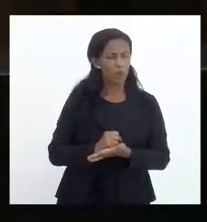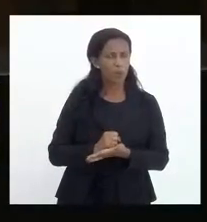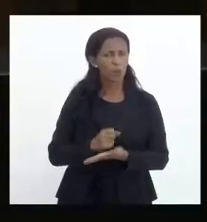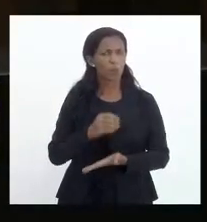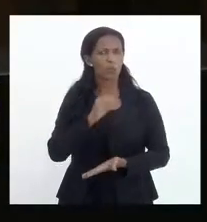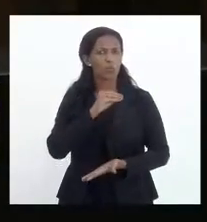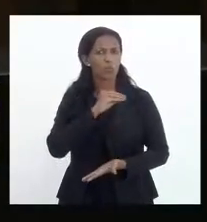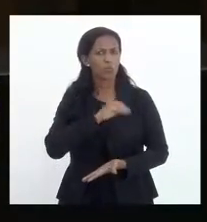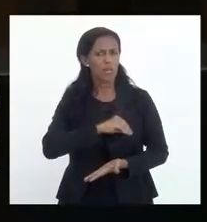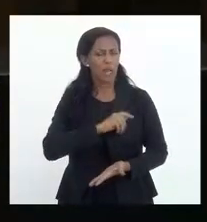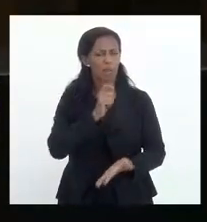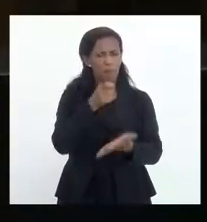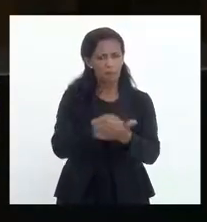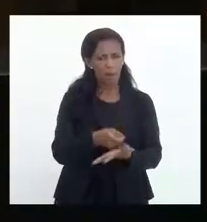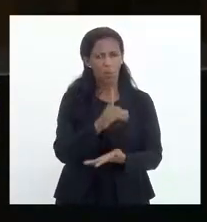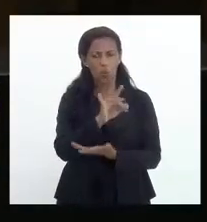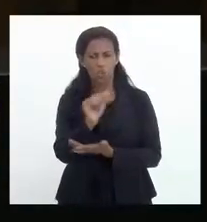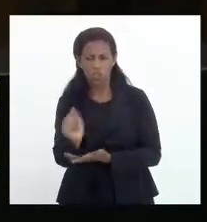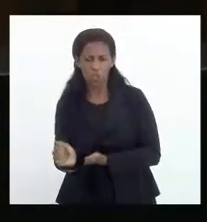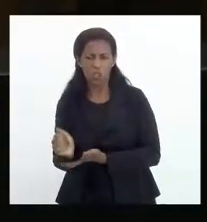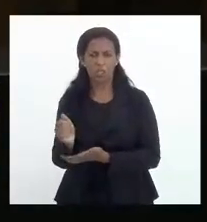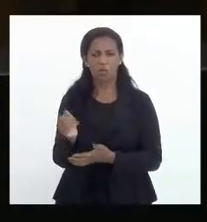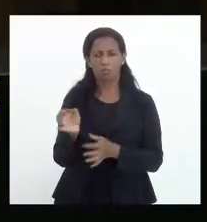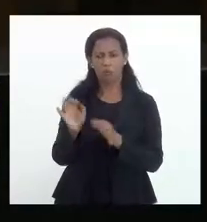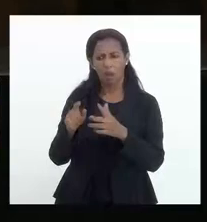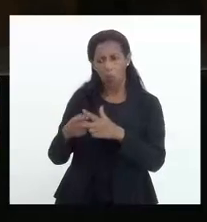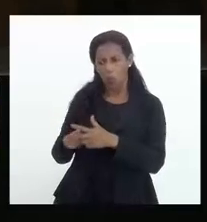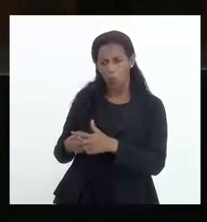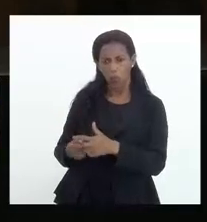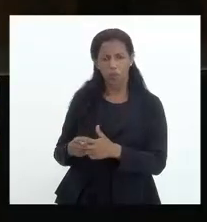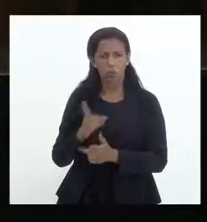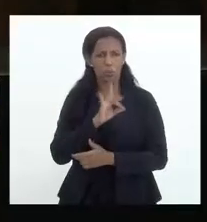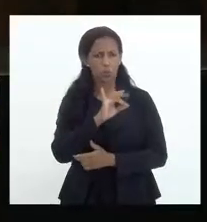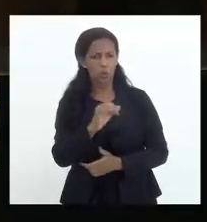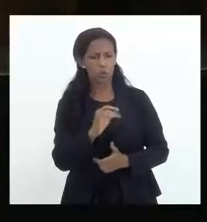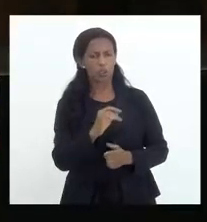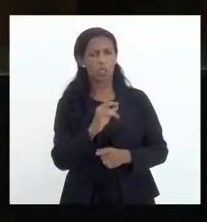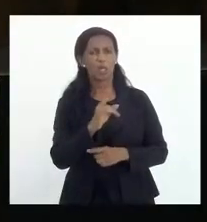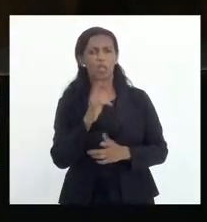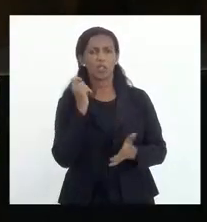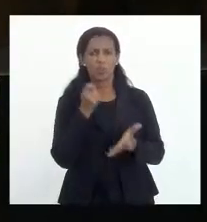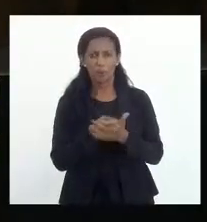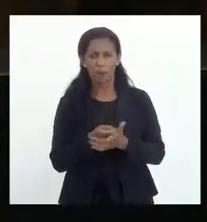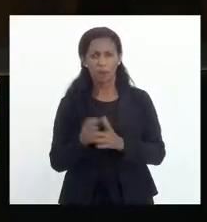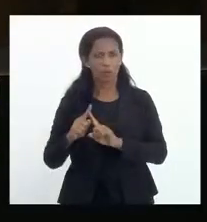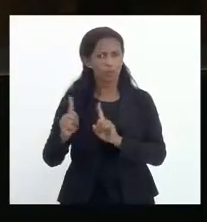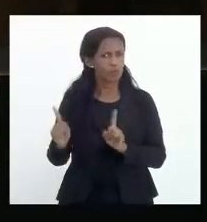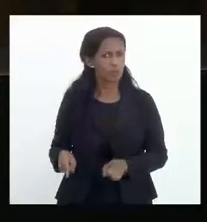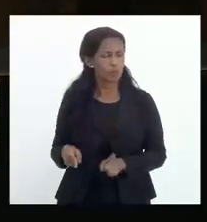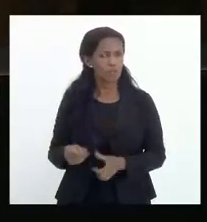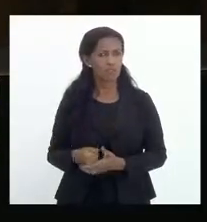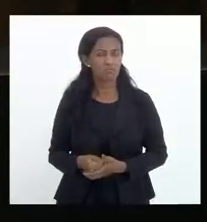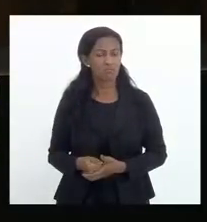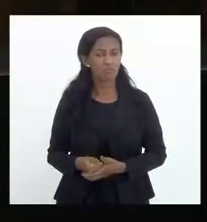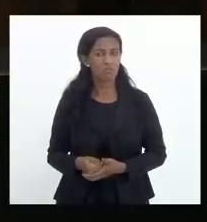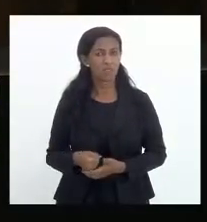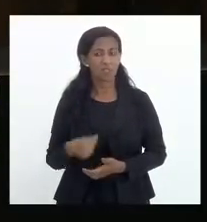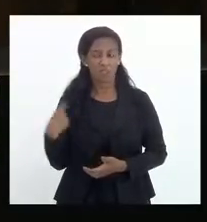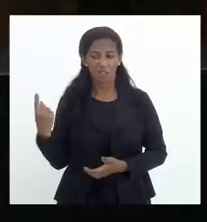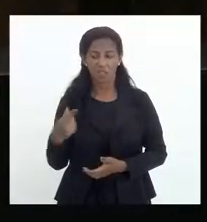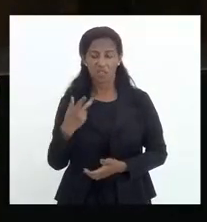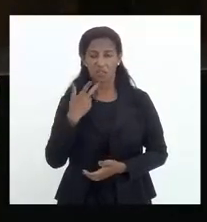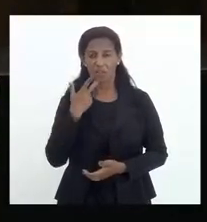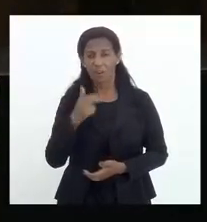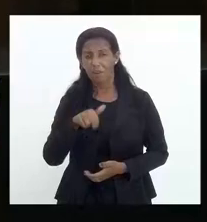Estado pagou em dia, recuperou, né, a data de pagamento do funcionalismo. E a gente fala o seguinte,